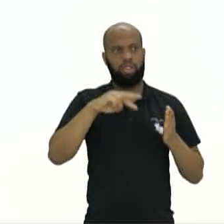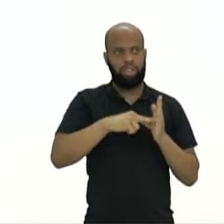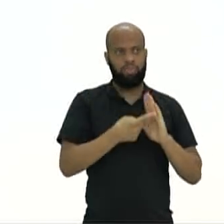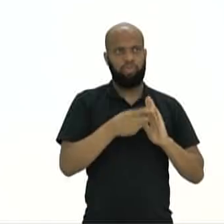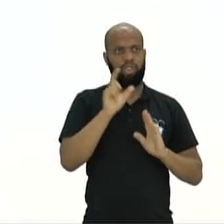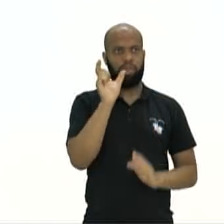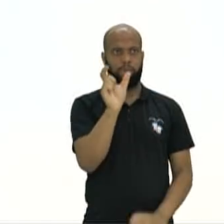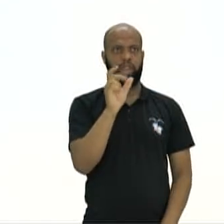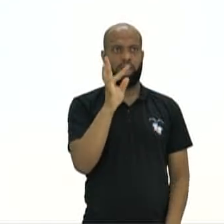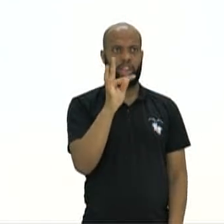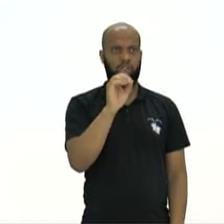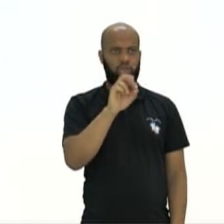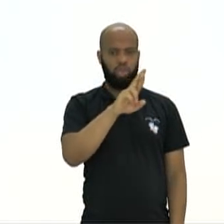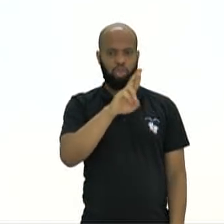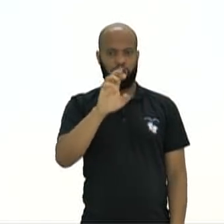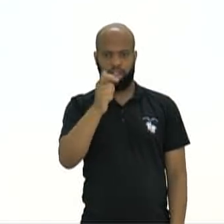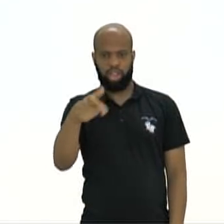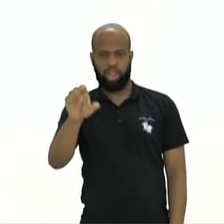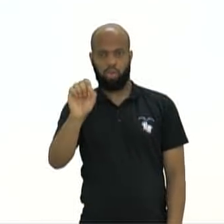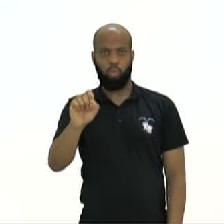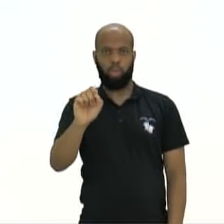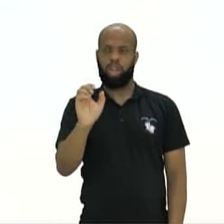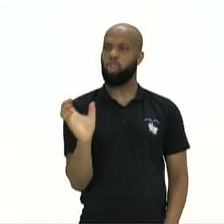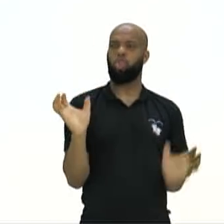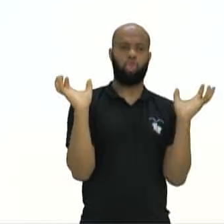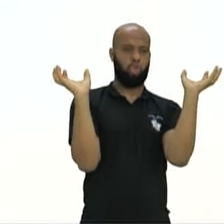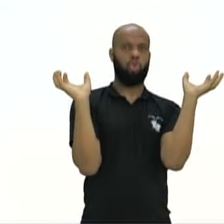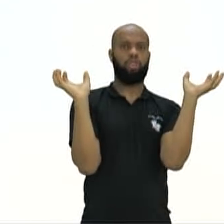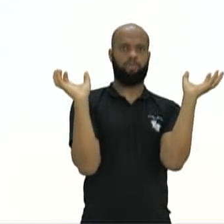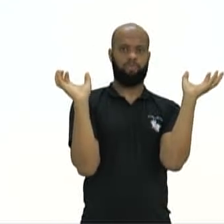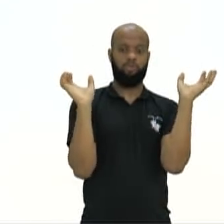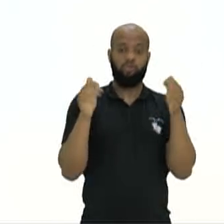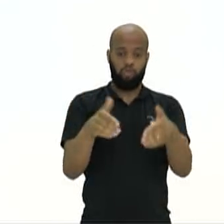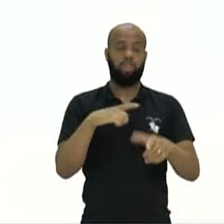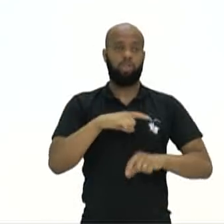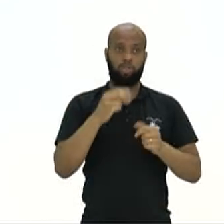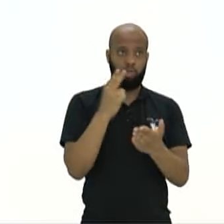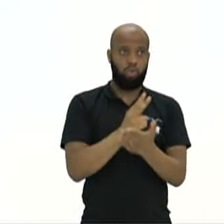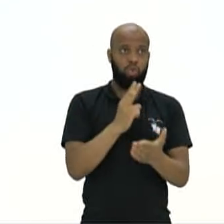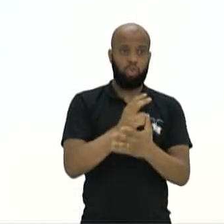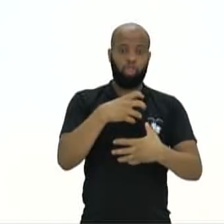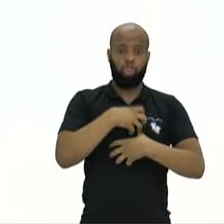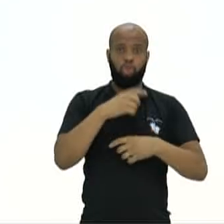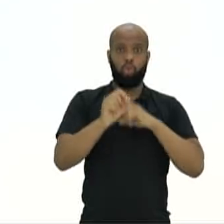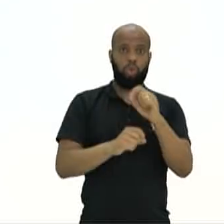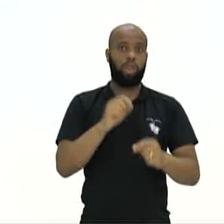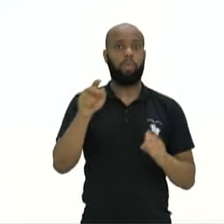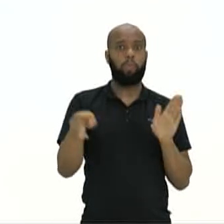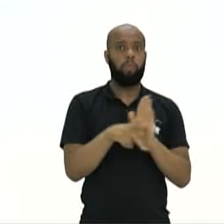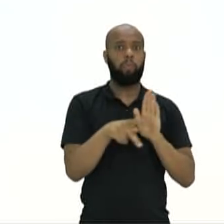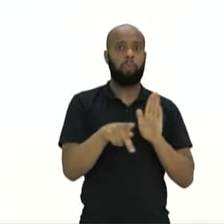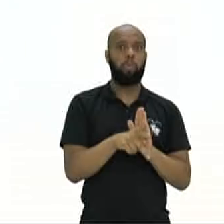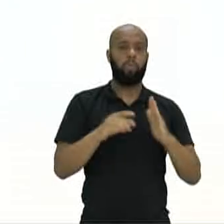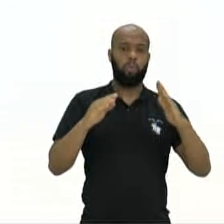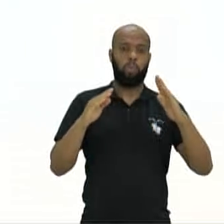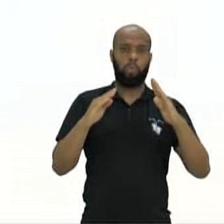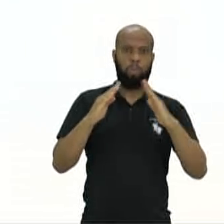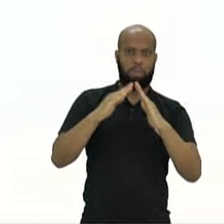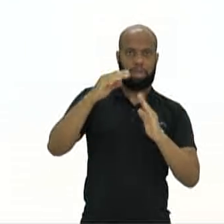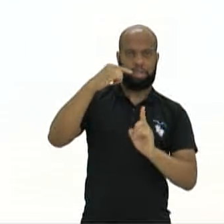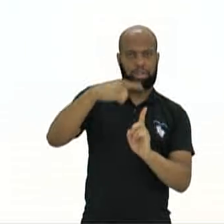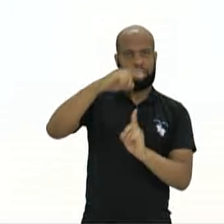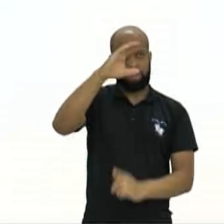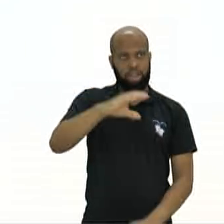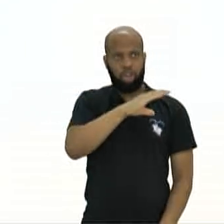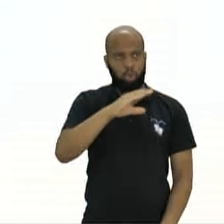meninas, né, do sétimo ano, é a torre central. Foi mantida na construção de um convento, que também chegou a ser um hospício. Tudo isso